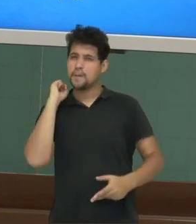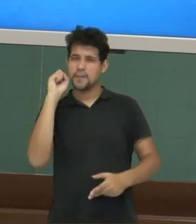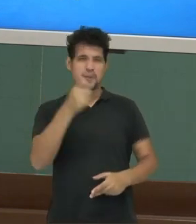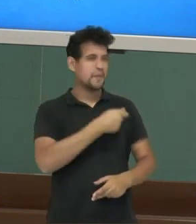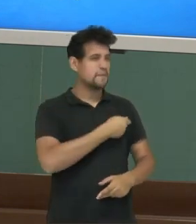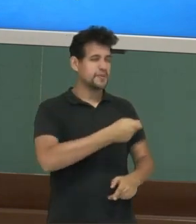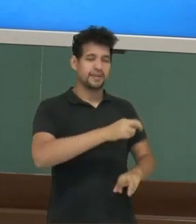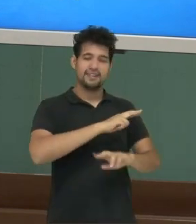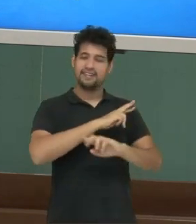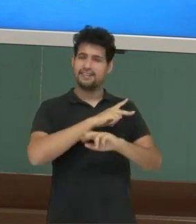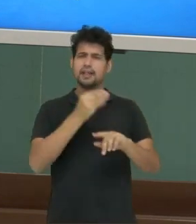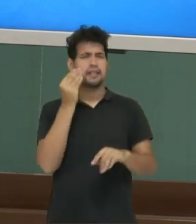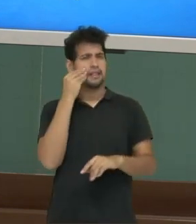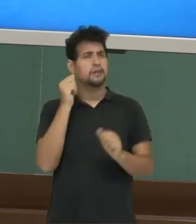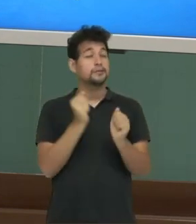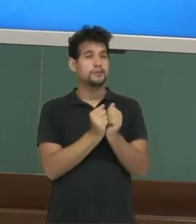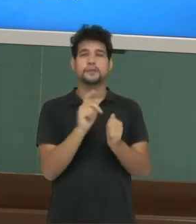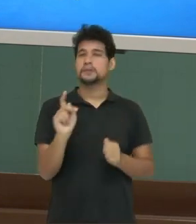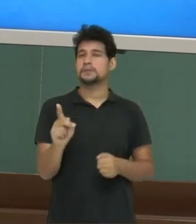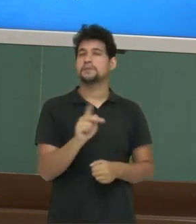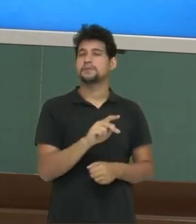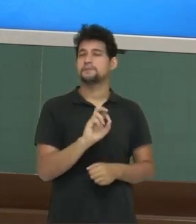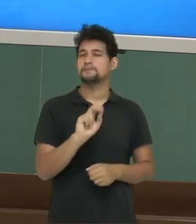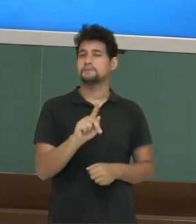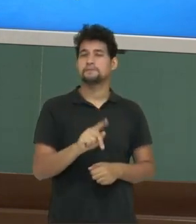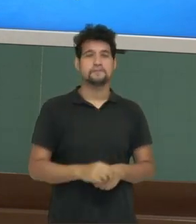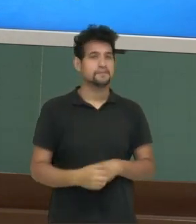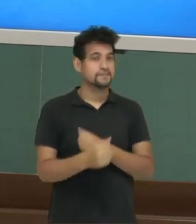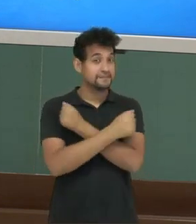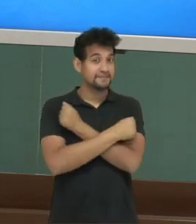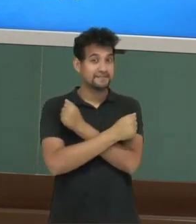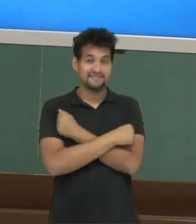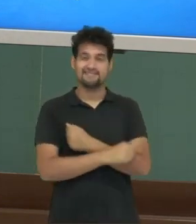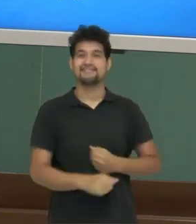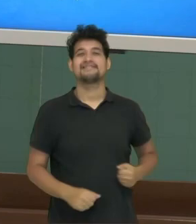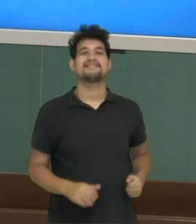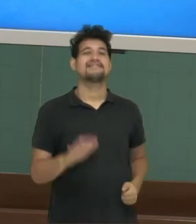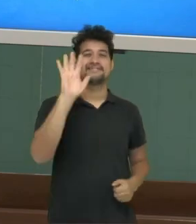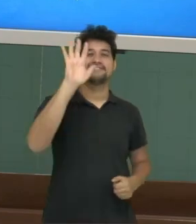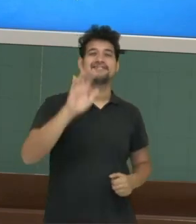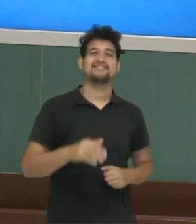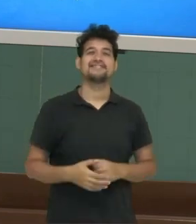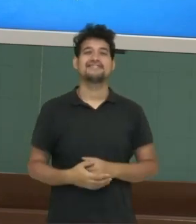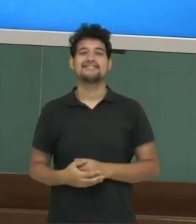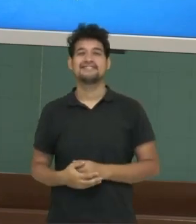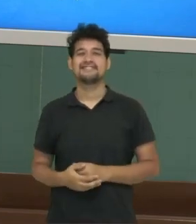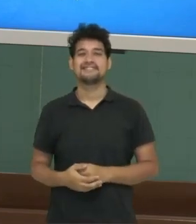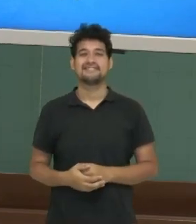lançamentos junto com o seu professor, ok? Um abraço para todos, tchau!